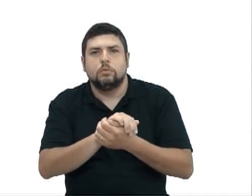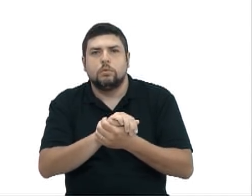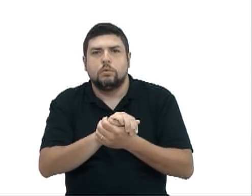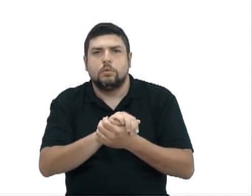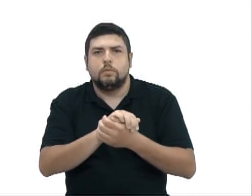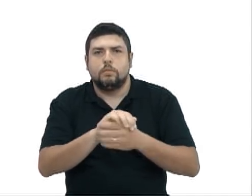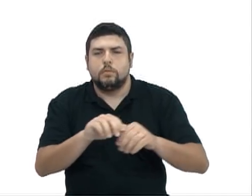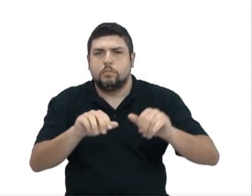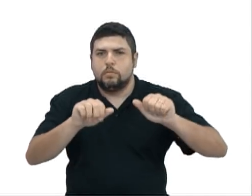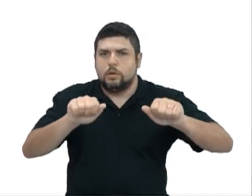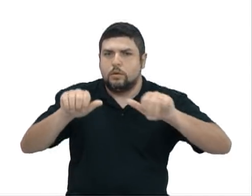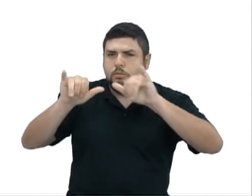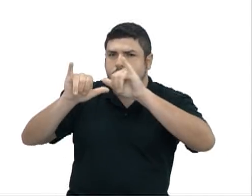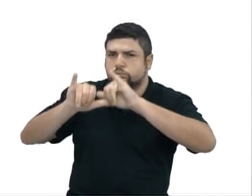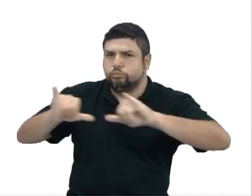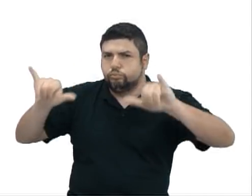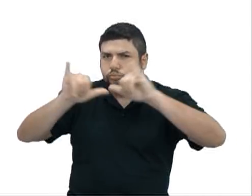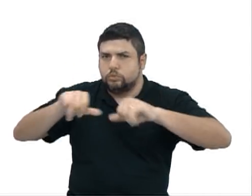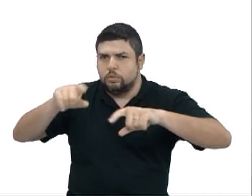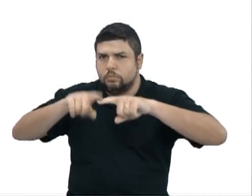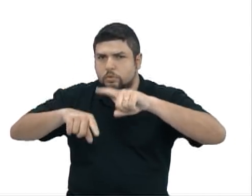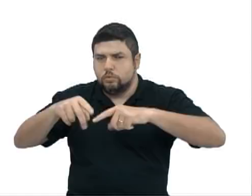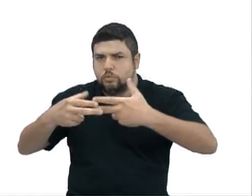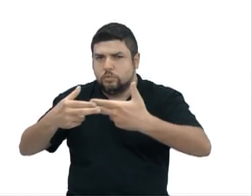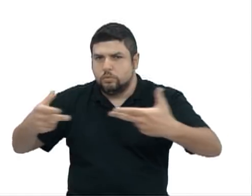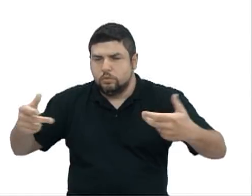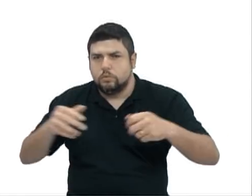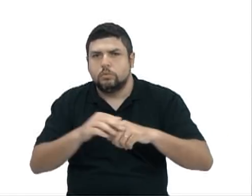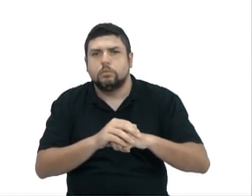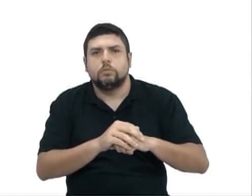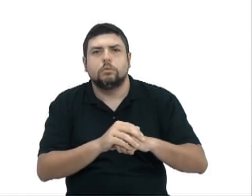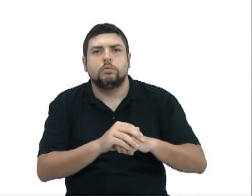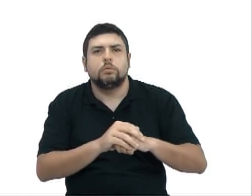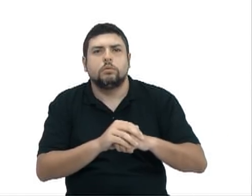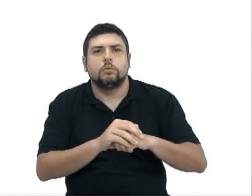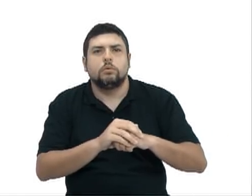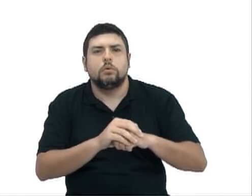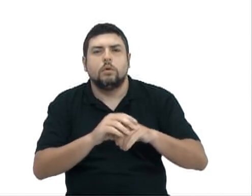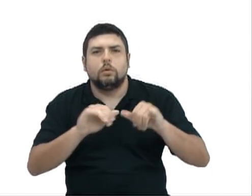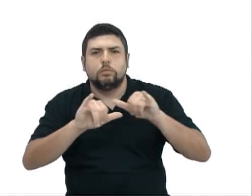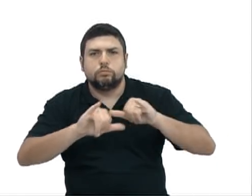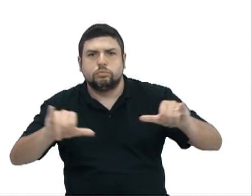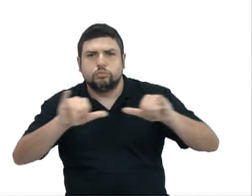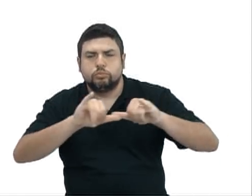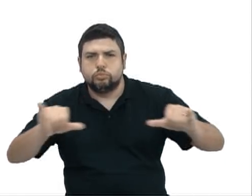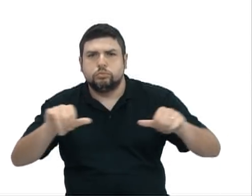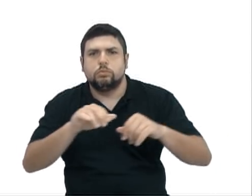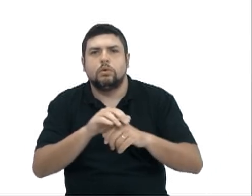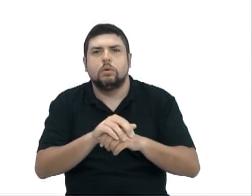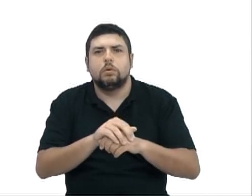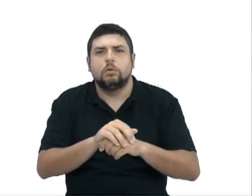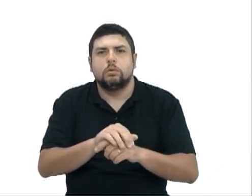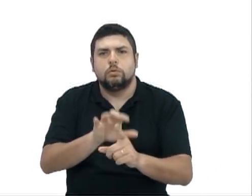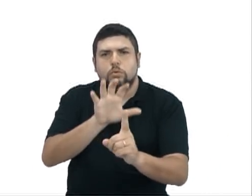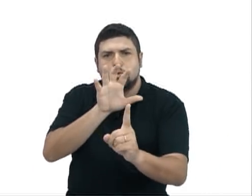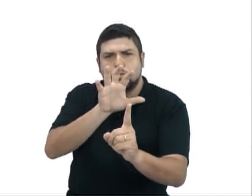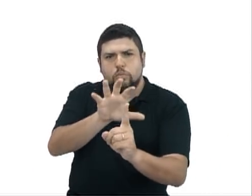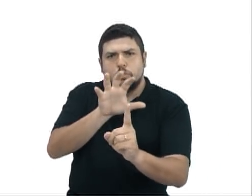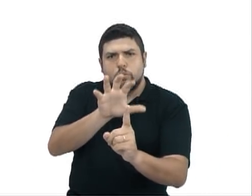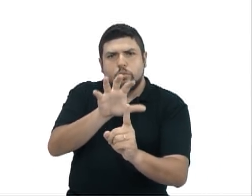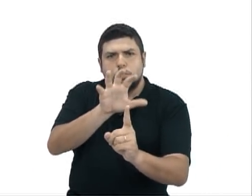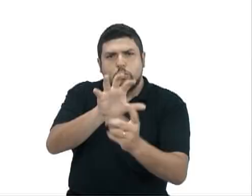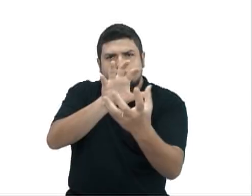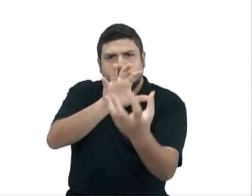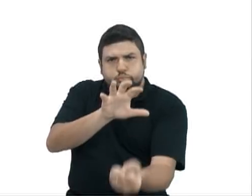produto famoso? Dar uma notícia relevante aos leitores? Convencer o leitor de algo ou